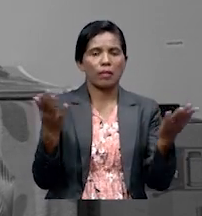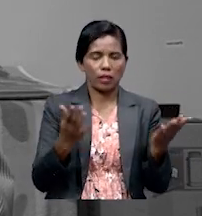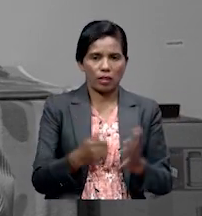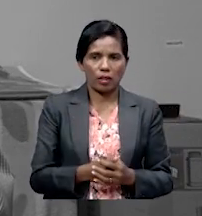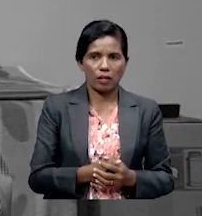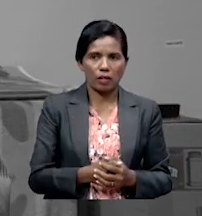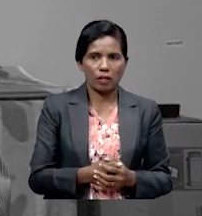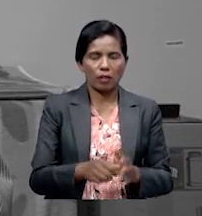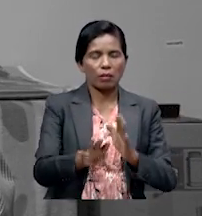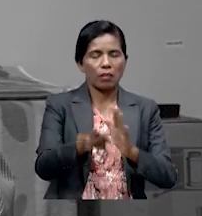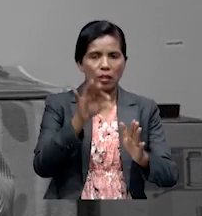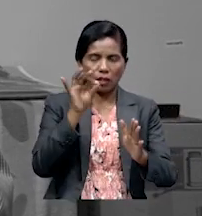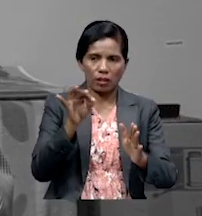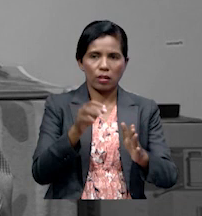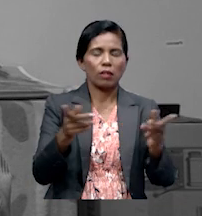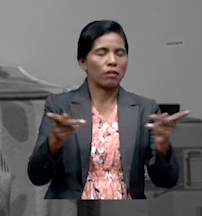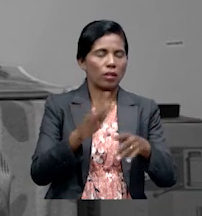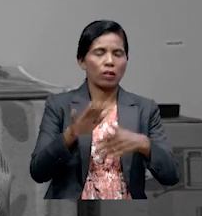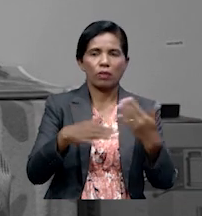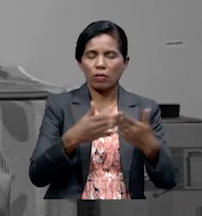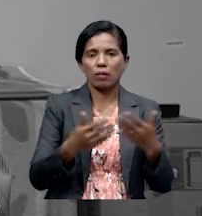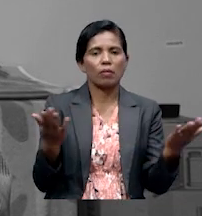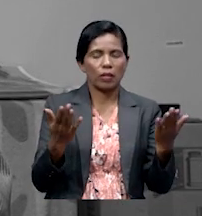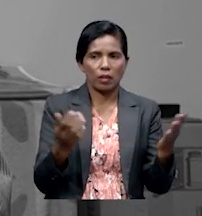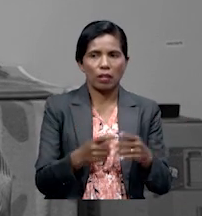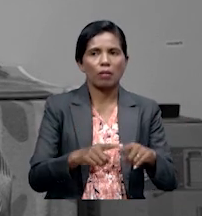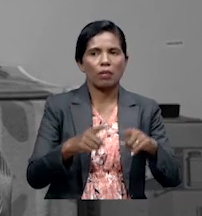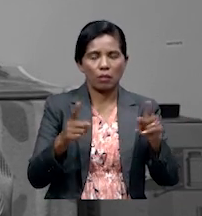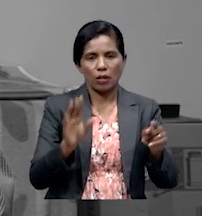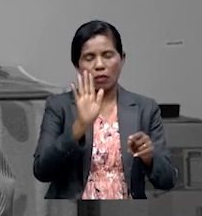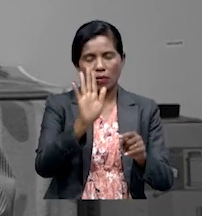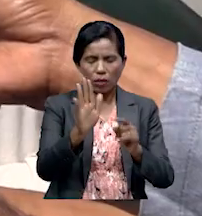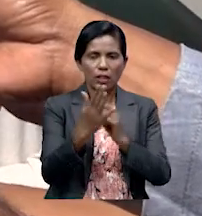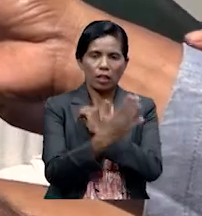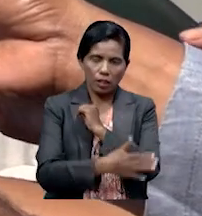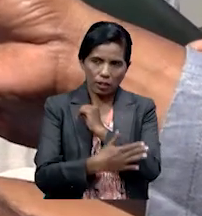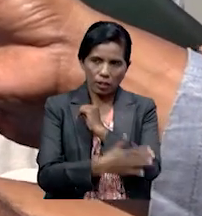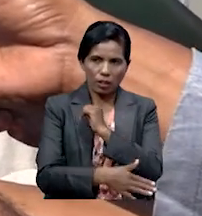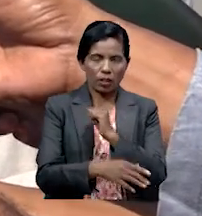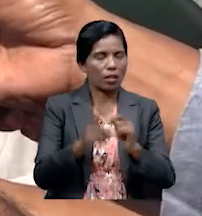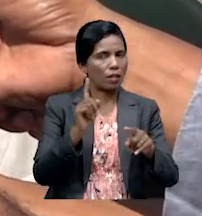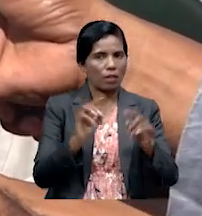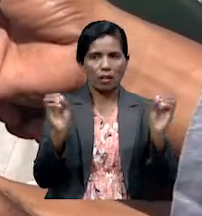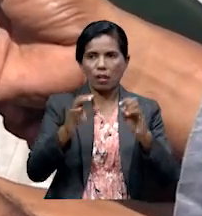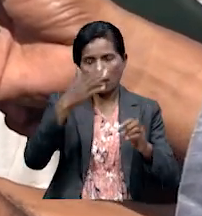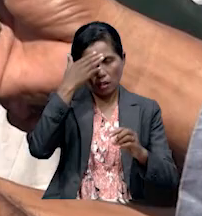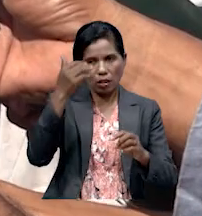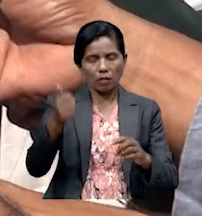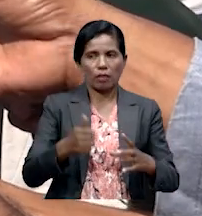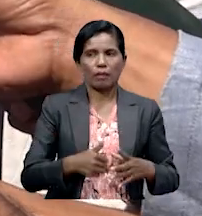belo retan fatin roto e bedeit, mas o ne reine, o nunca bela lua.